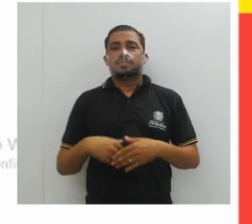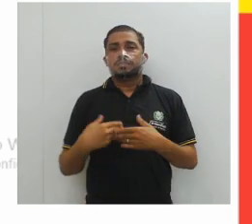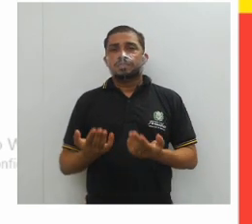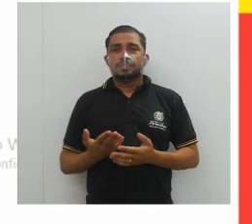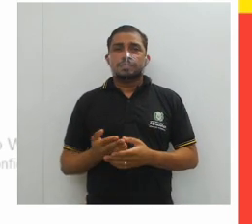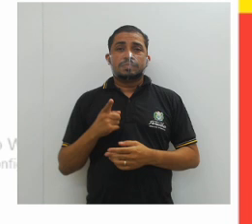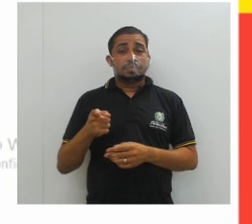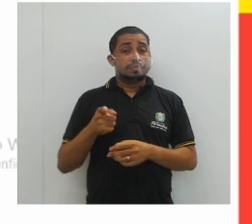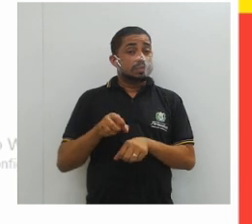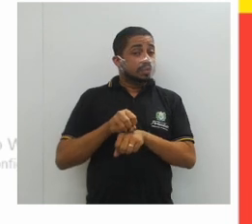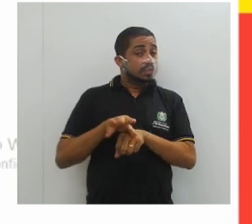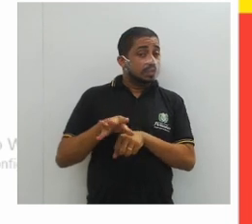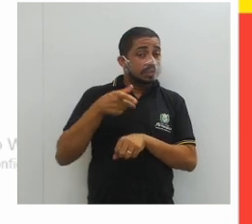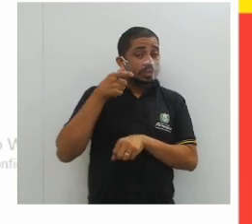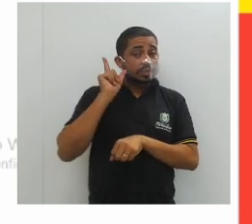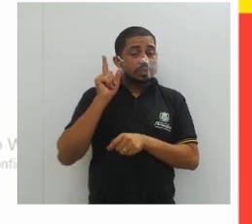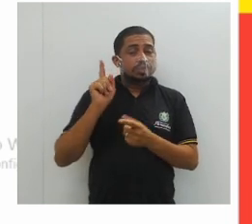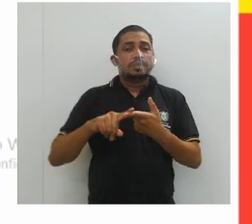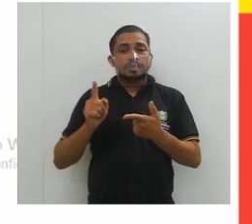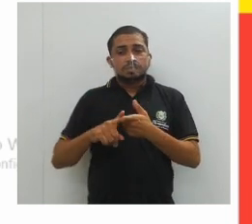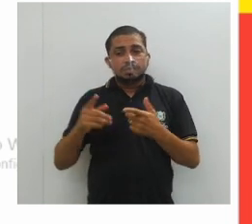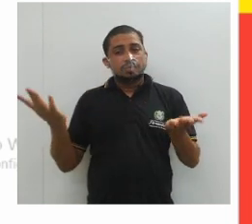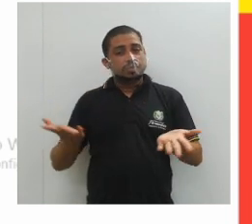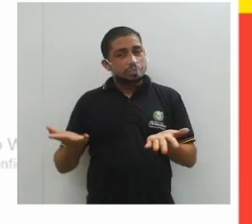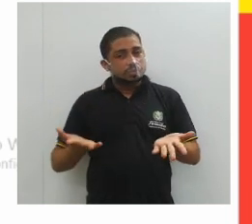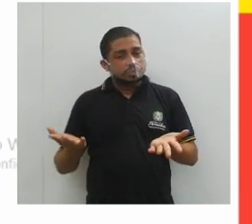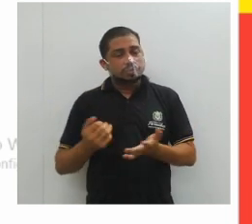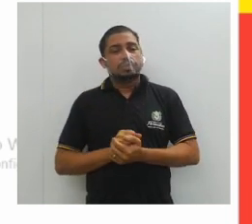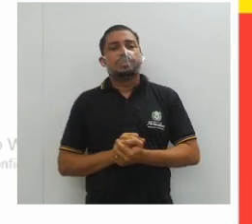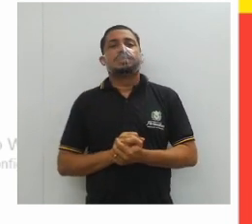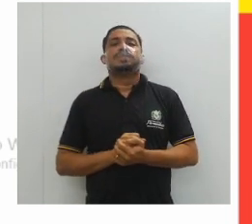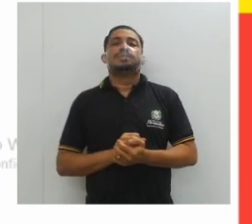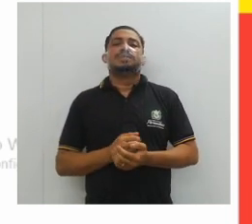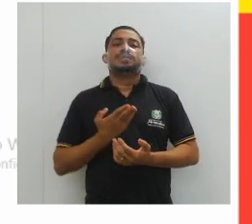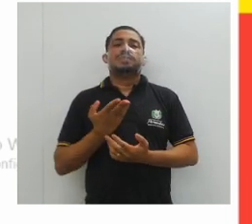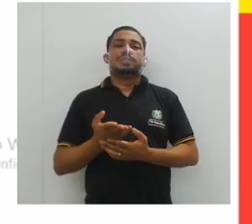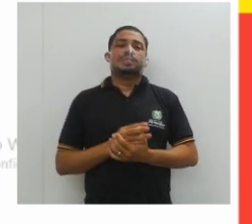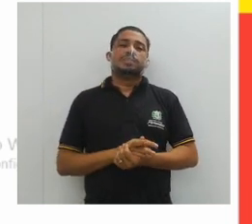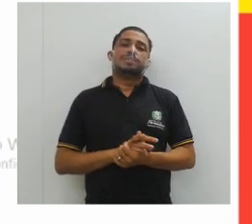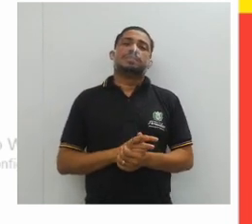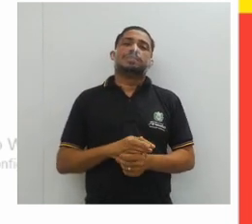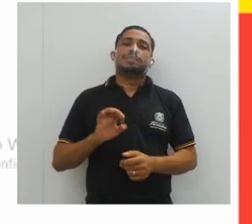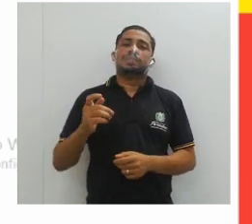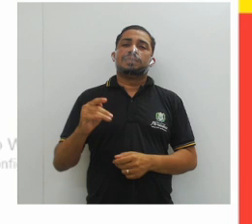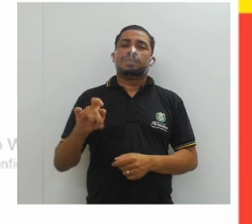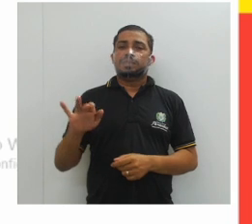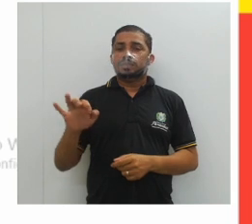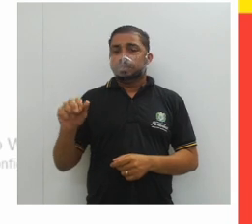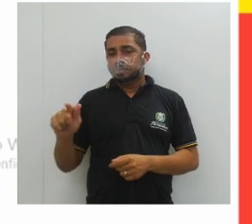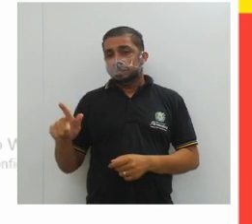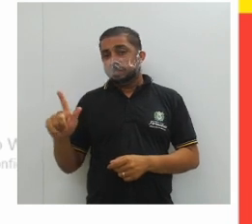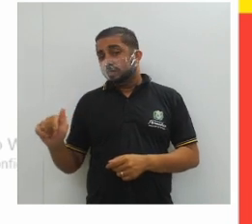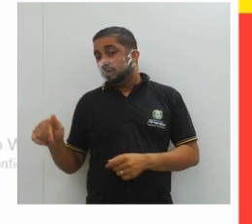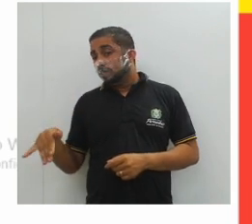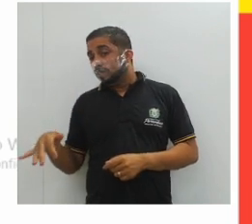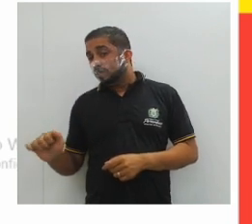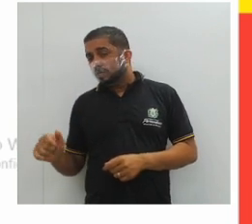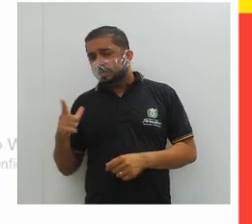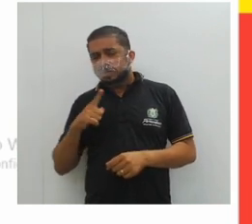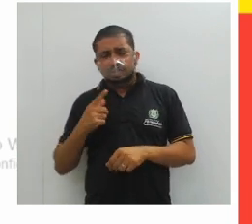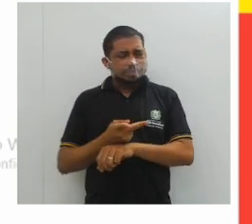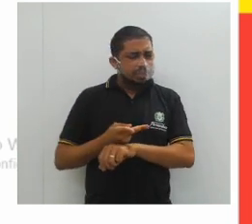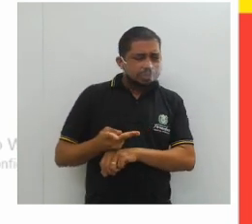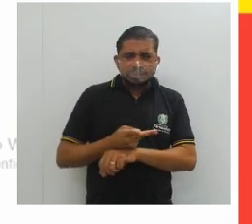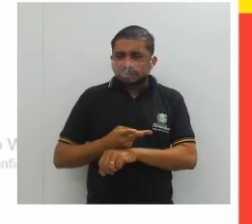ó, dica de ontem. Passo também para quem está acompanhando hoje essa dica de English Game. Estava ali no Netflix procurando